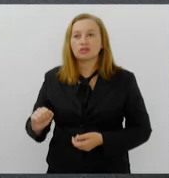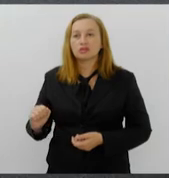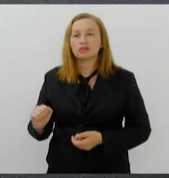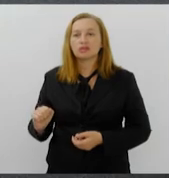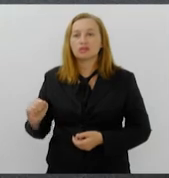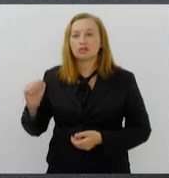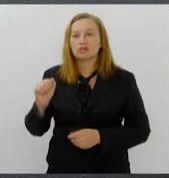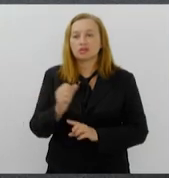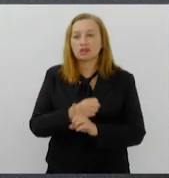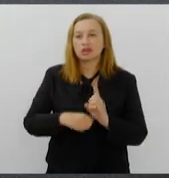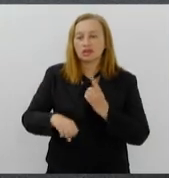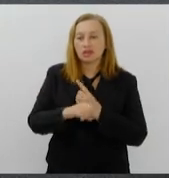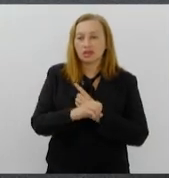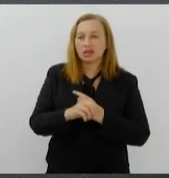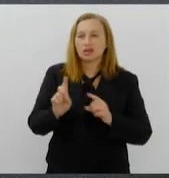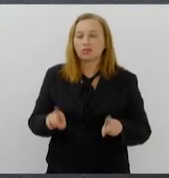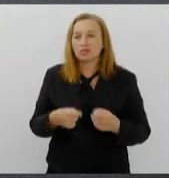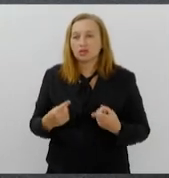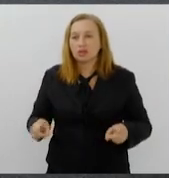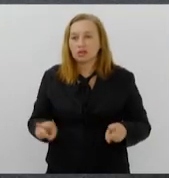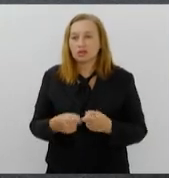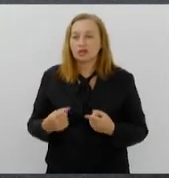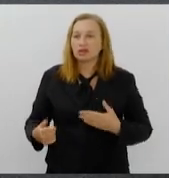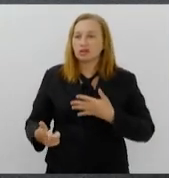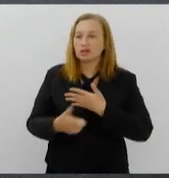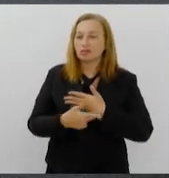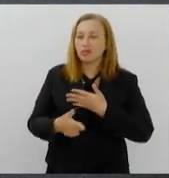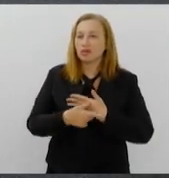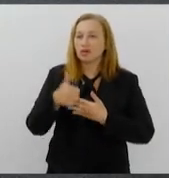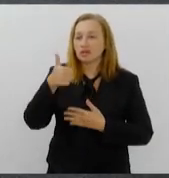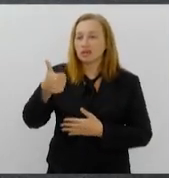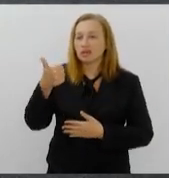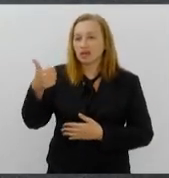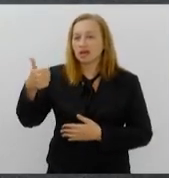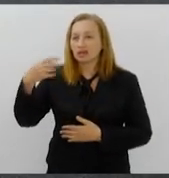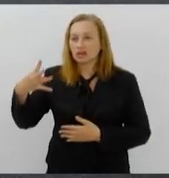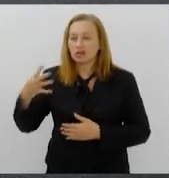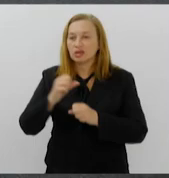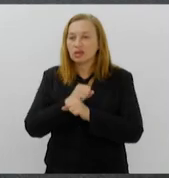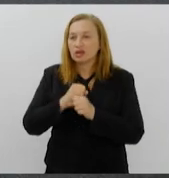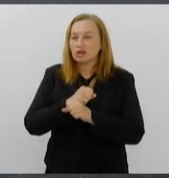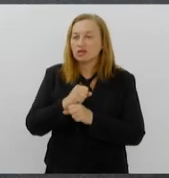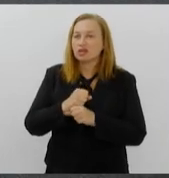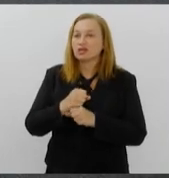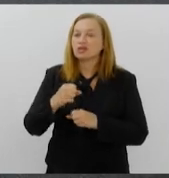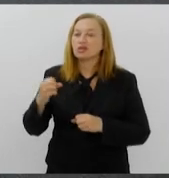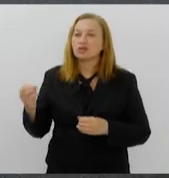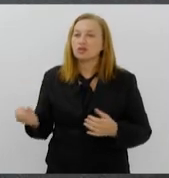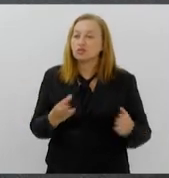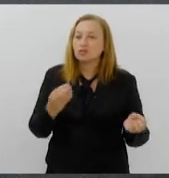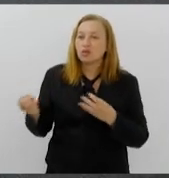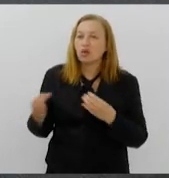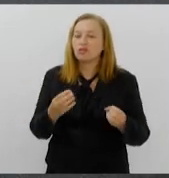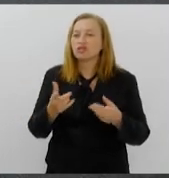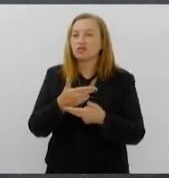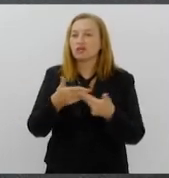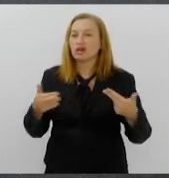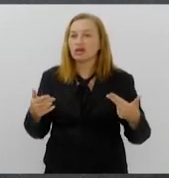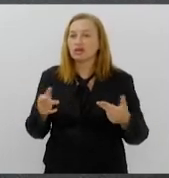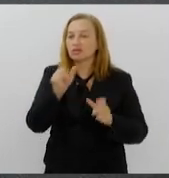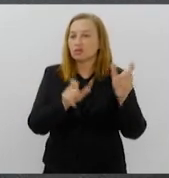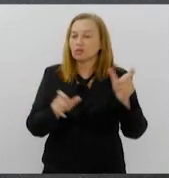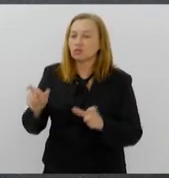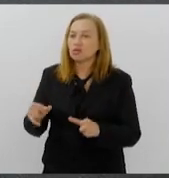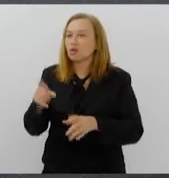Batista, que desenvolve esse papel há 114 anos de novas revelações, novos músicos,